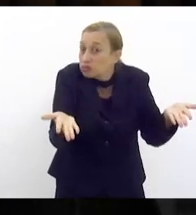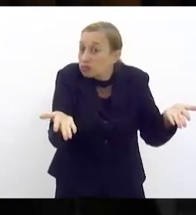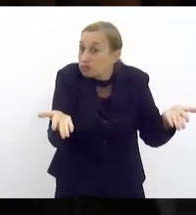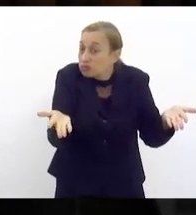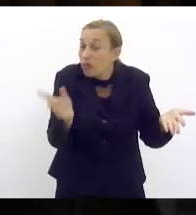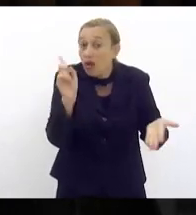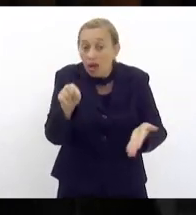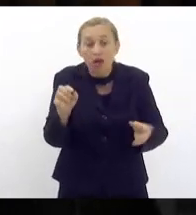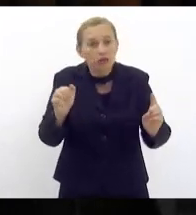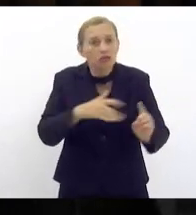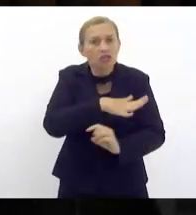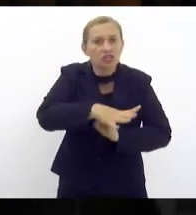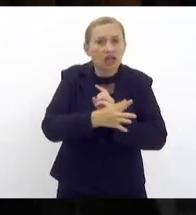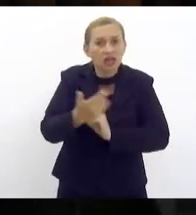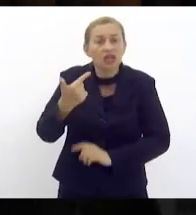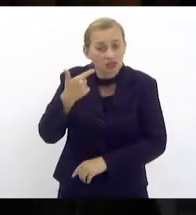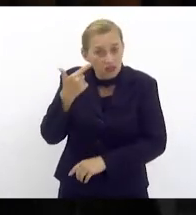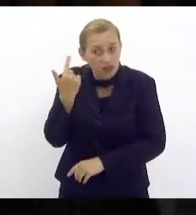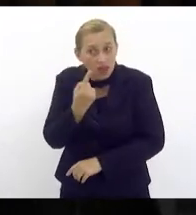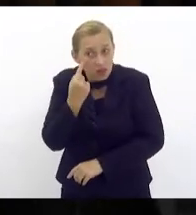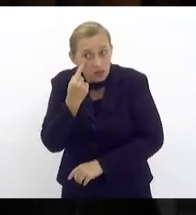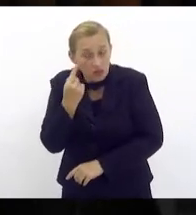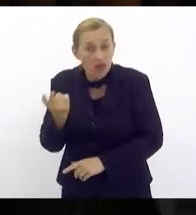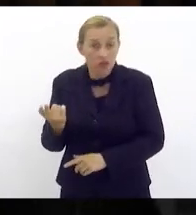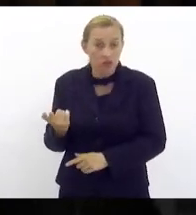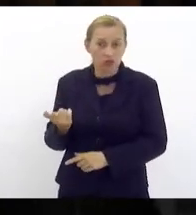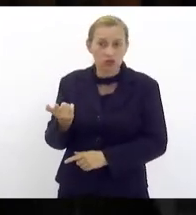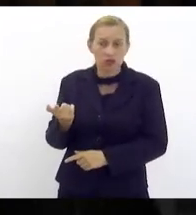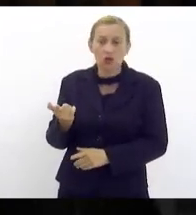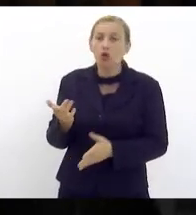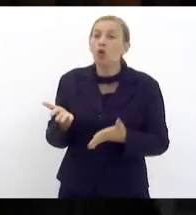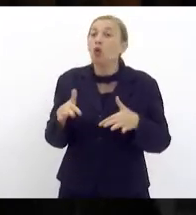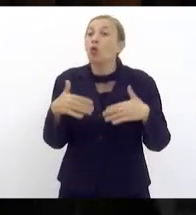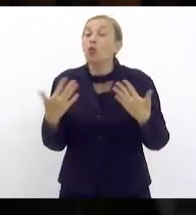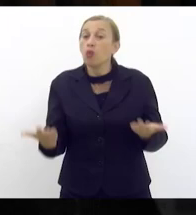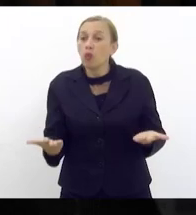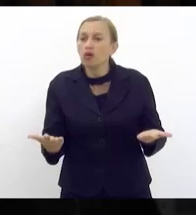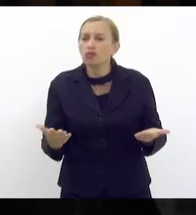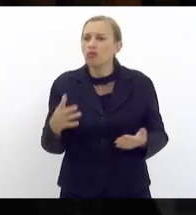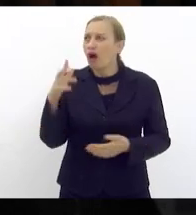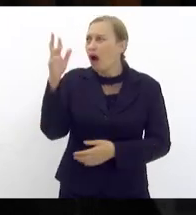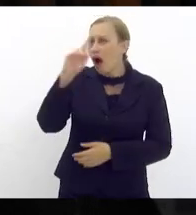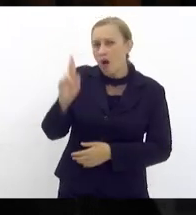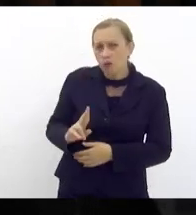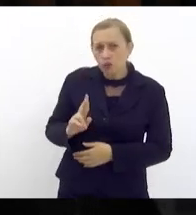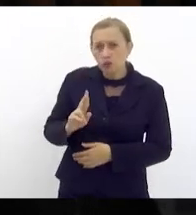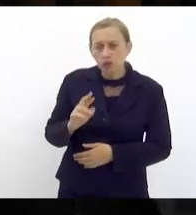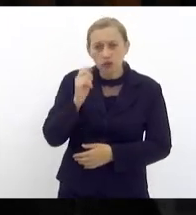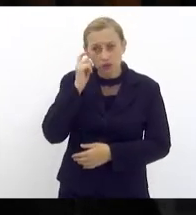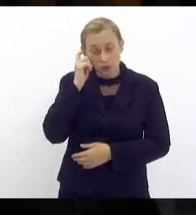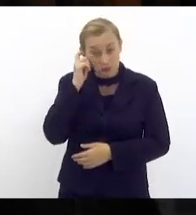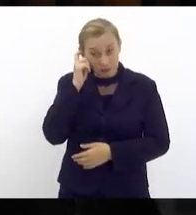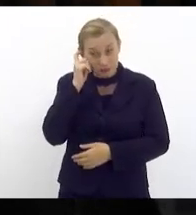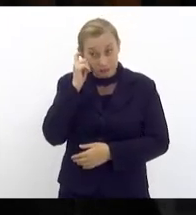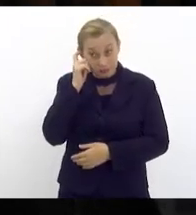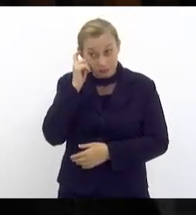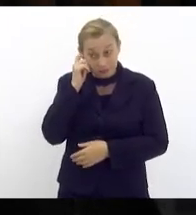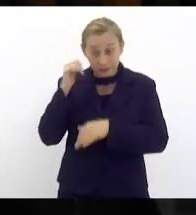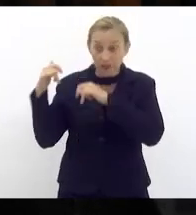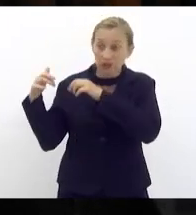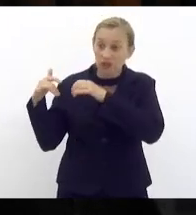Essa sociedade quando a Rússia invade a